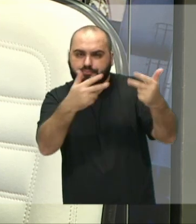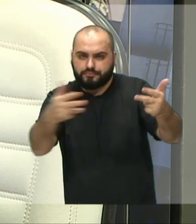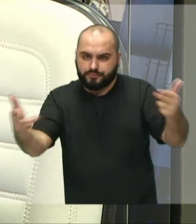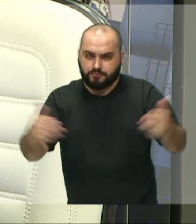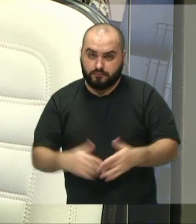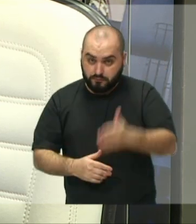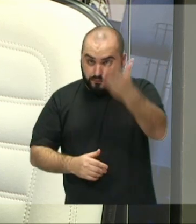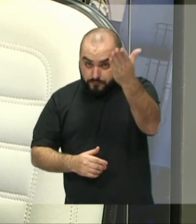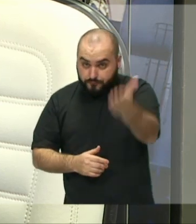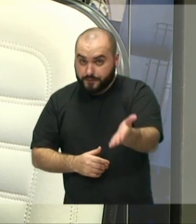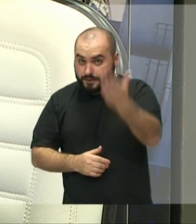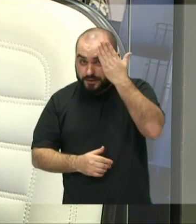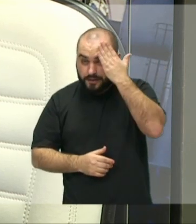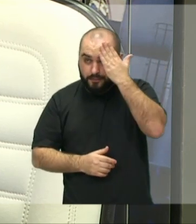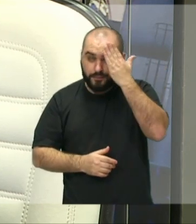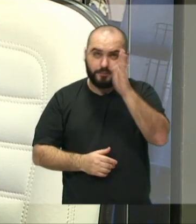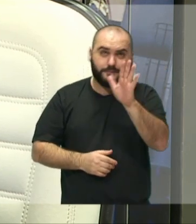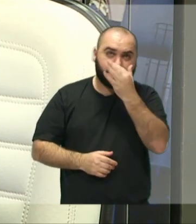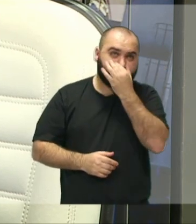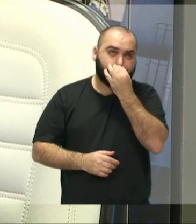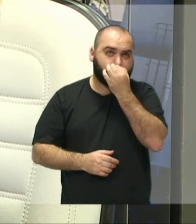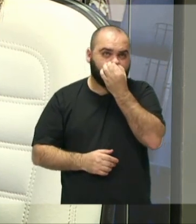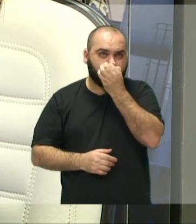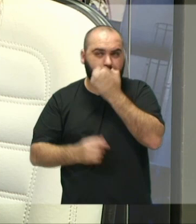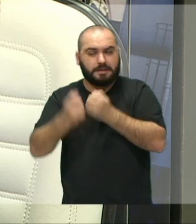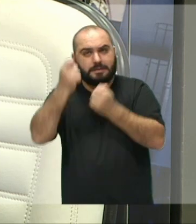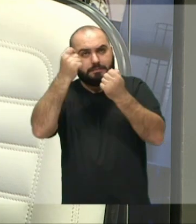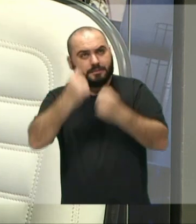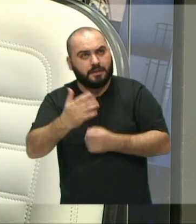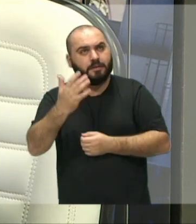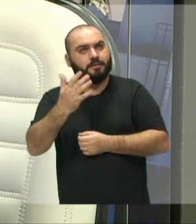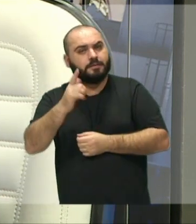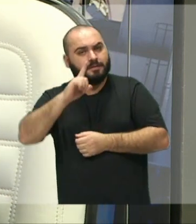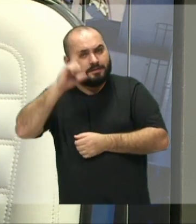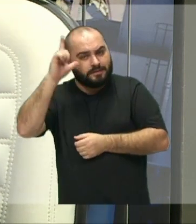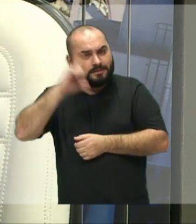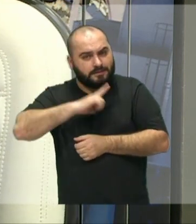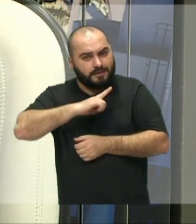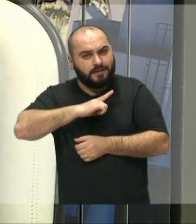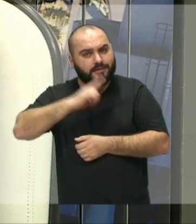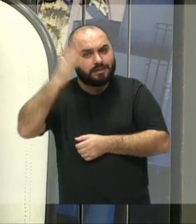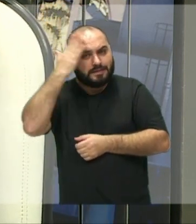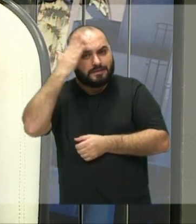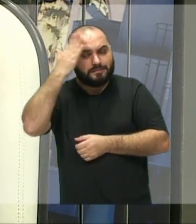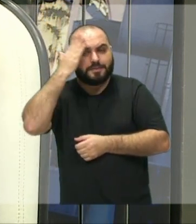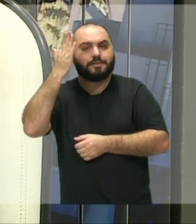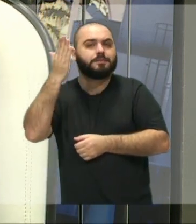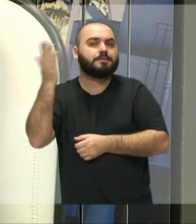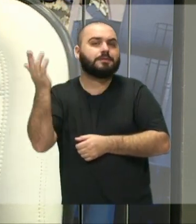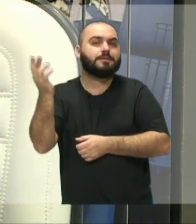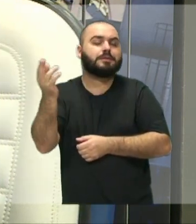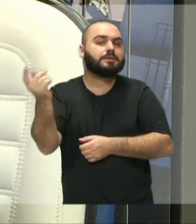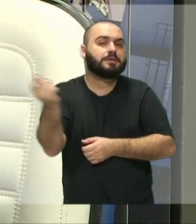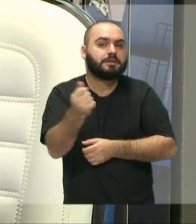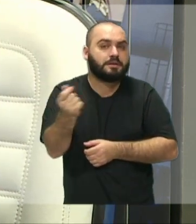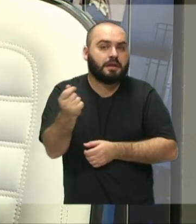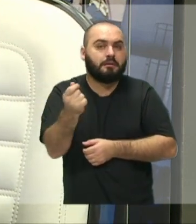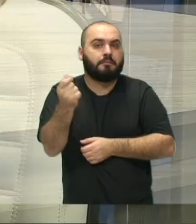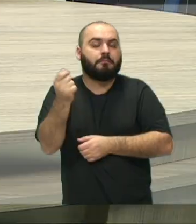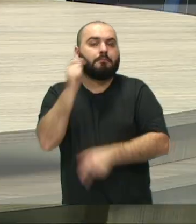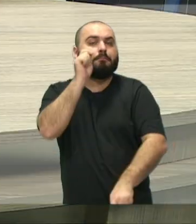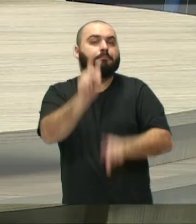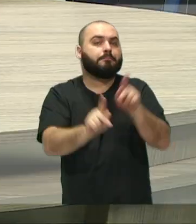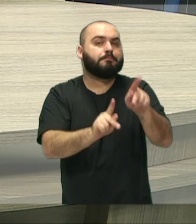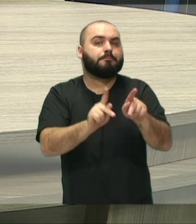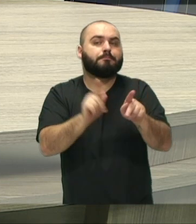têm noção, você tem noção do montante de recurso público que foi investido só